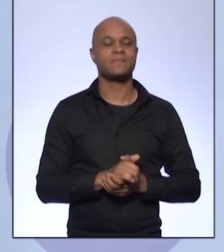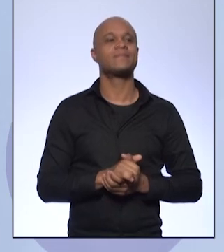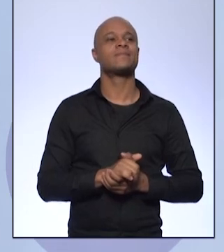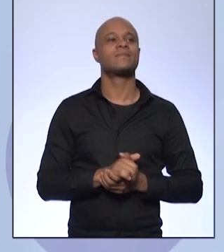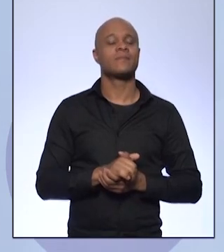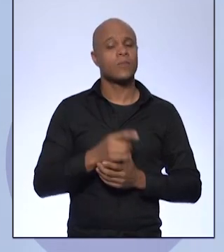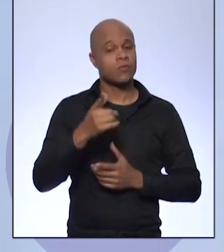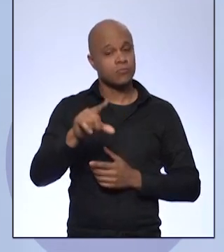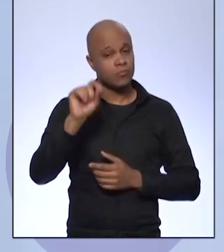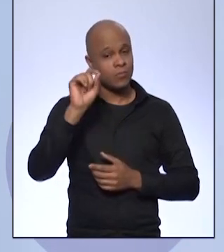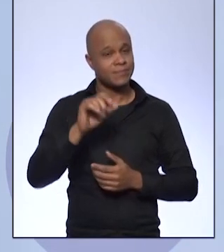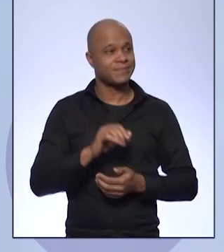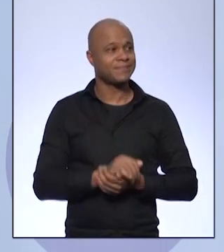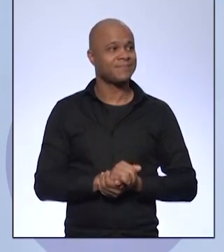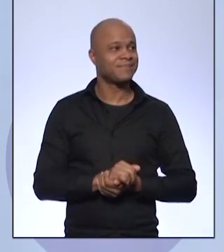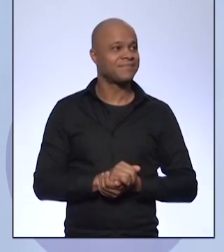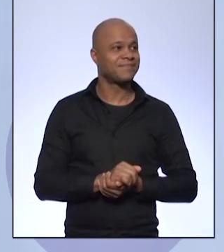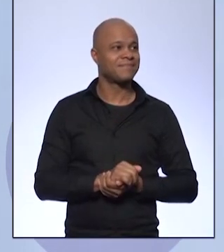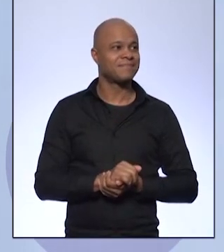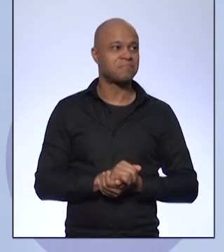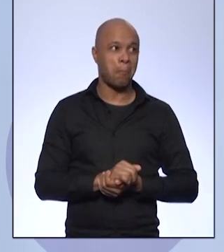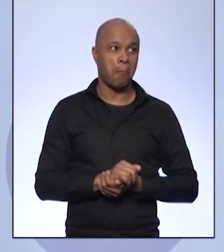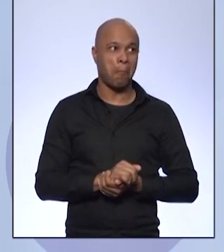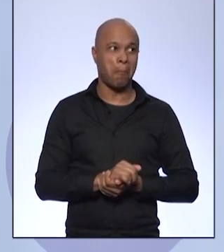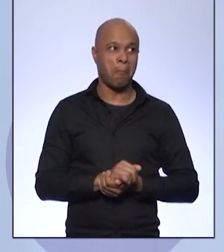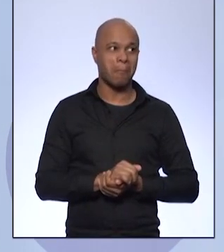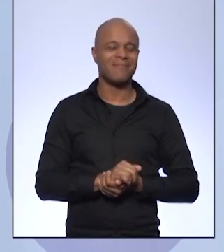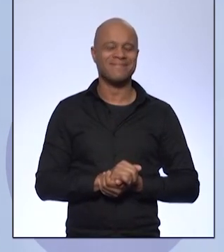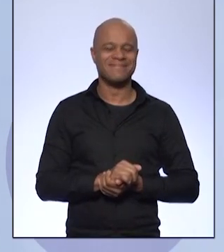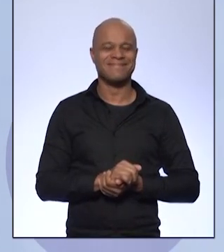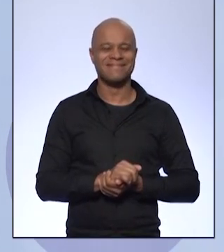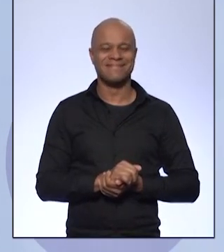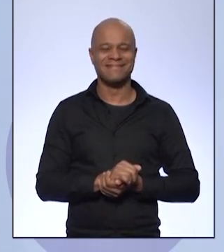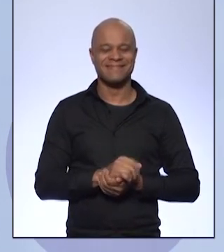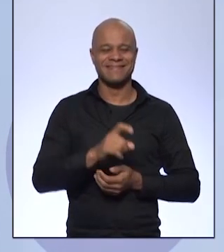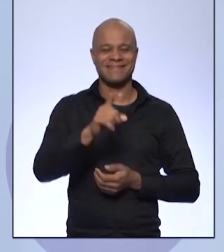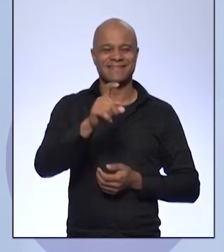você achar melhor. Então, vamos lá. X à quarta,